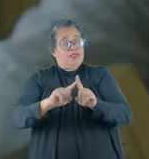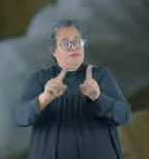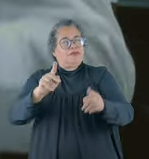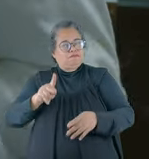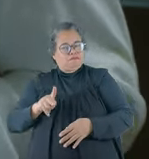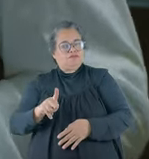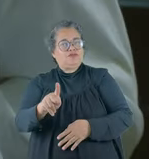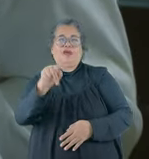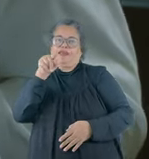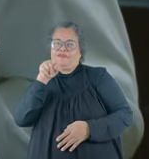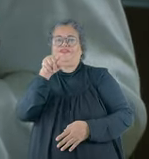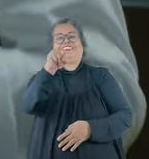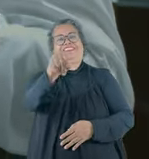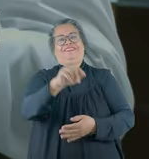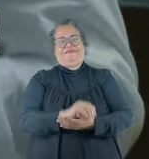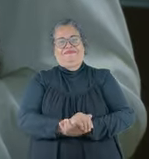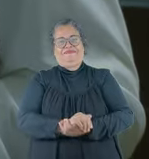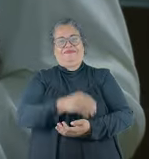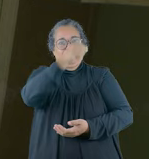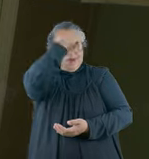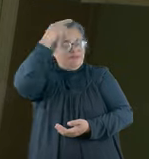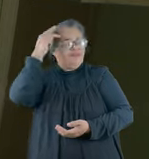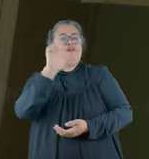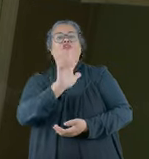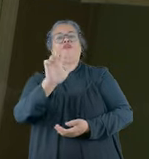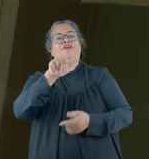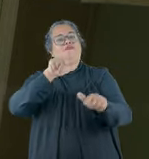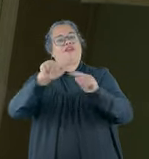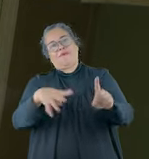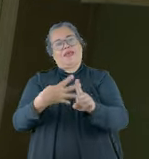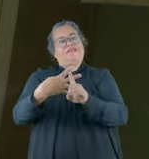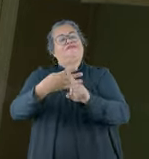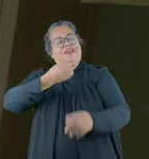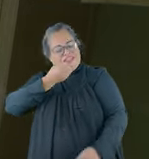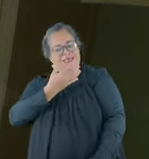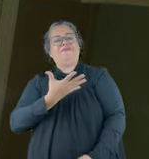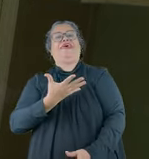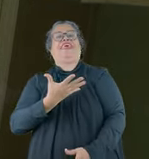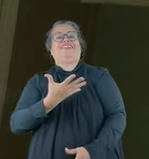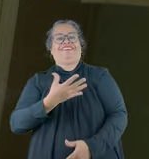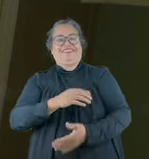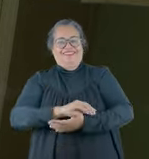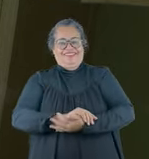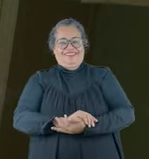trato mas quem mantém limpa é você Prefeitura de Uberlândia fazer mais fazer bem